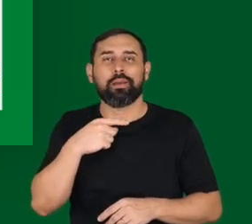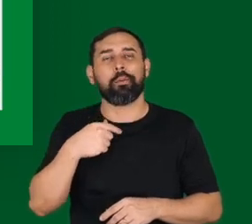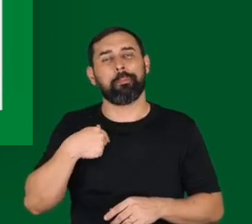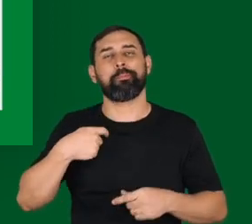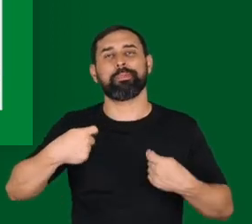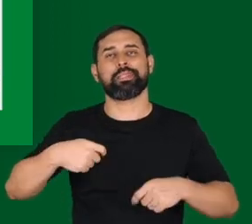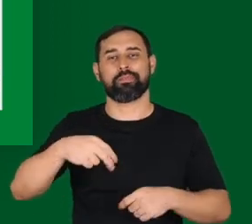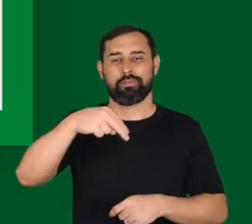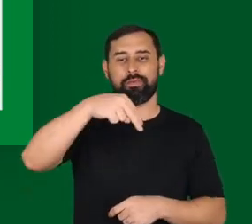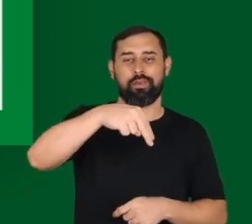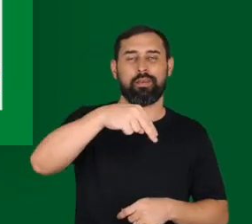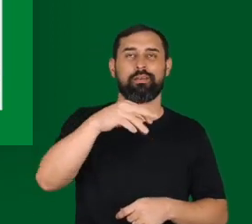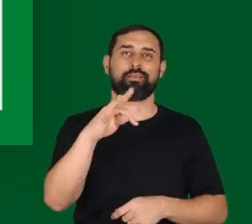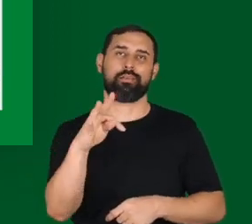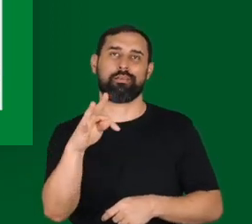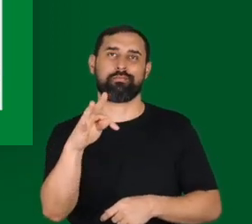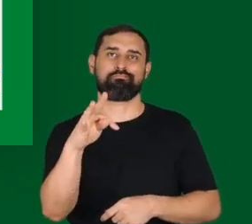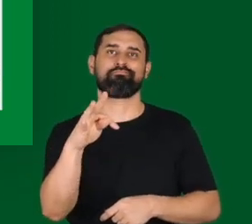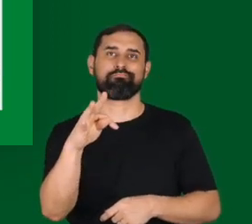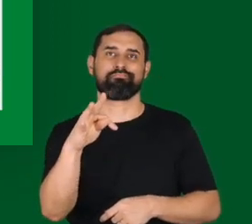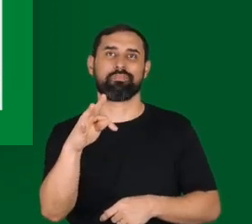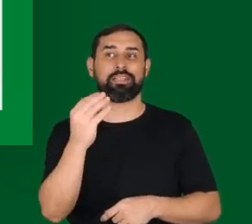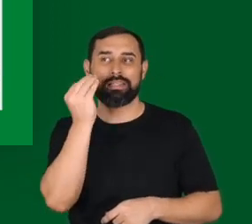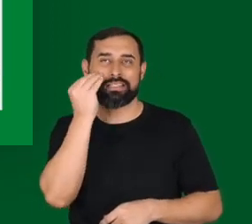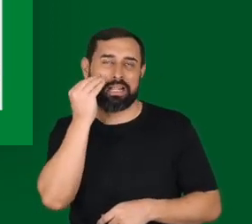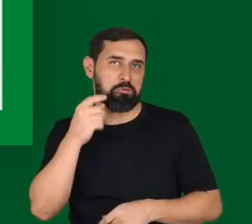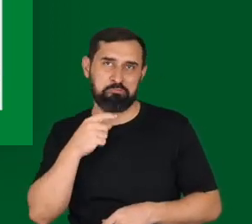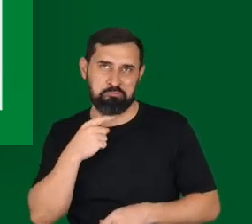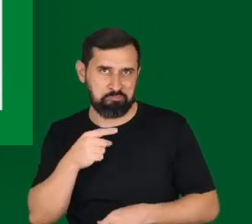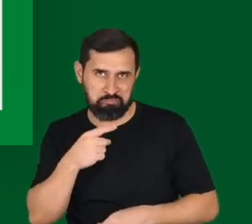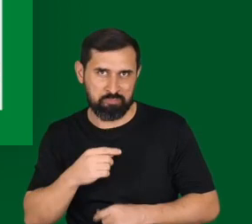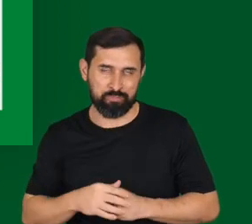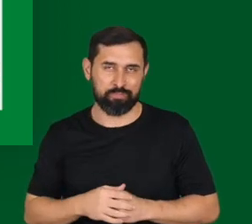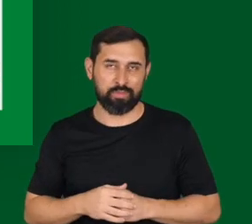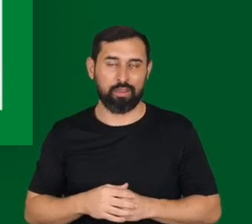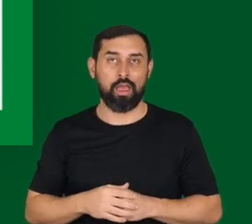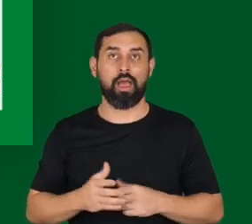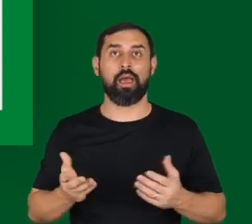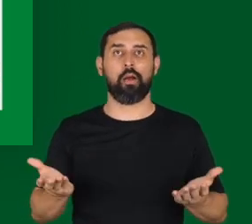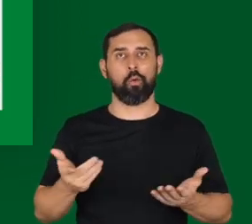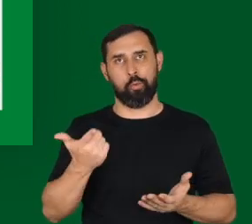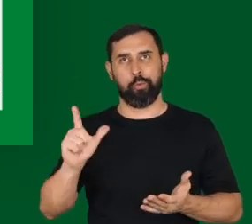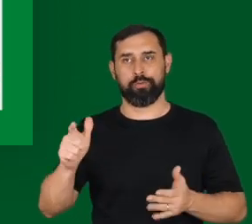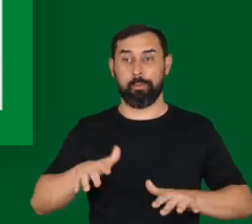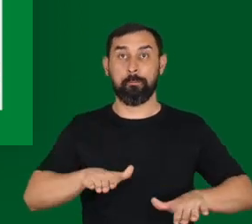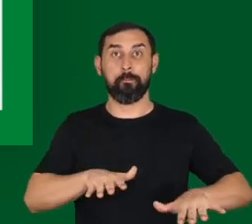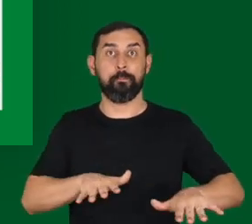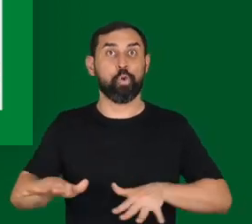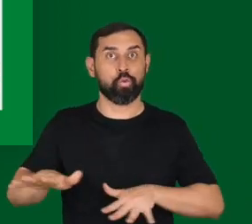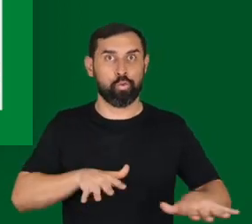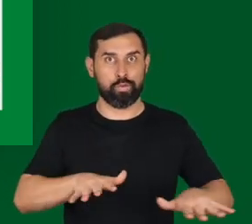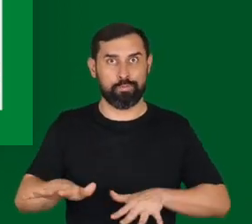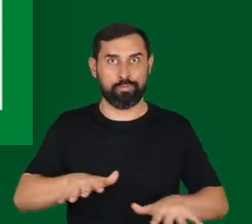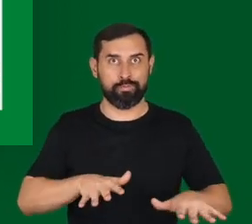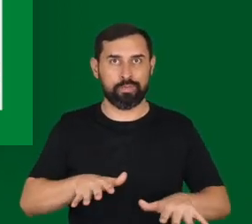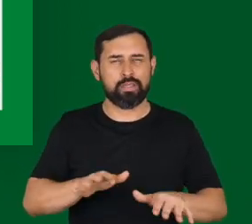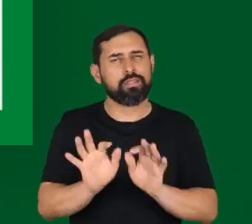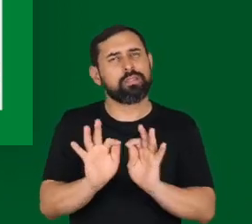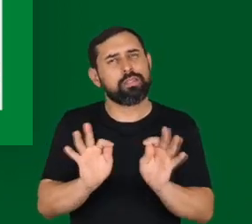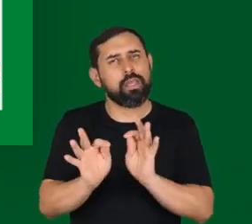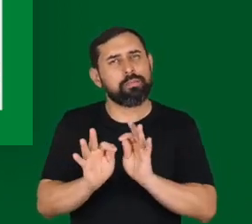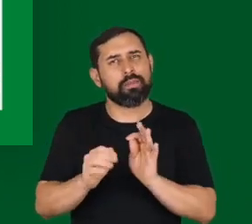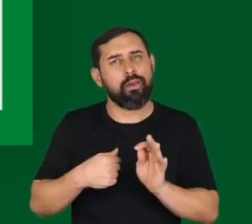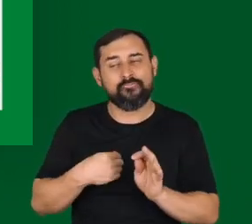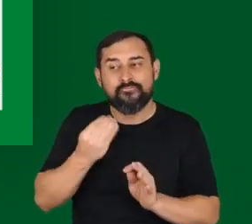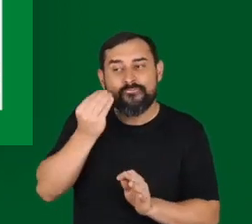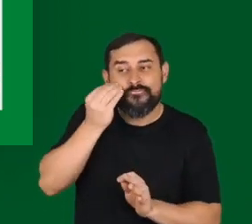testado. Se tratando da resposta motora, né, então eu vou observar a melhor resposta motora. Ela obedece ao comando simples? Né?